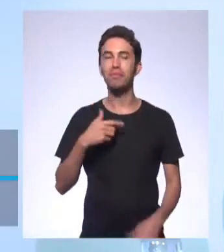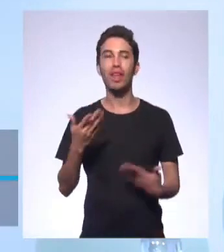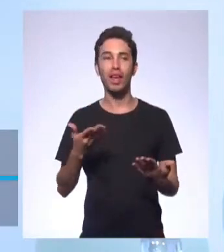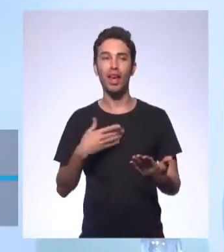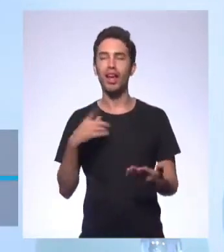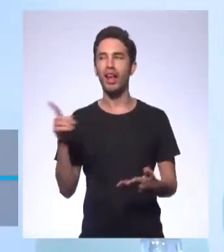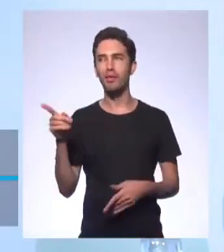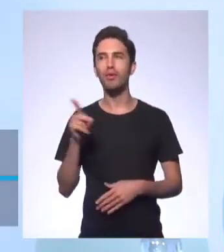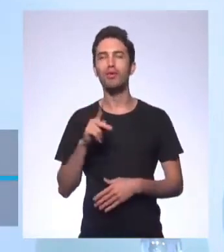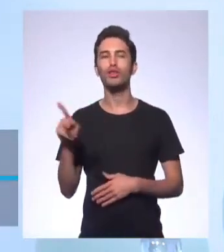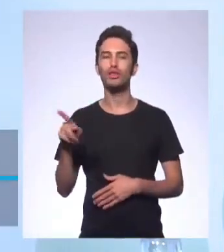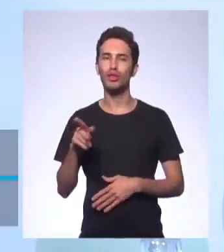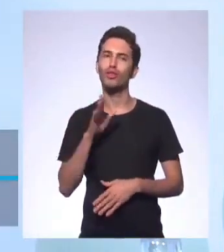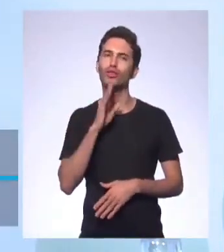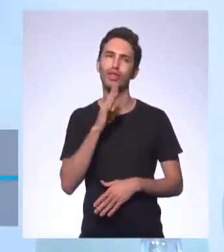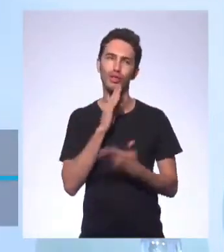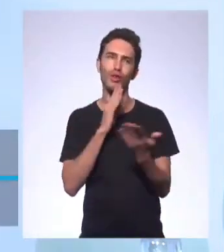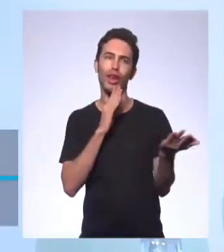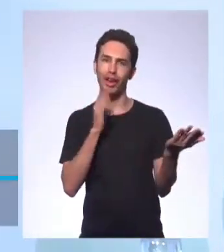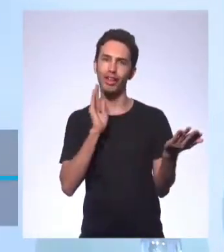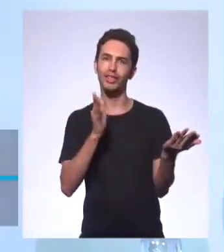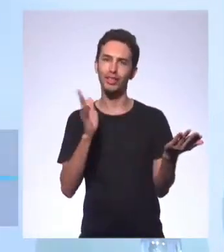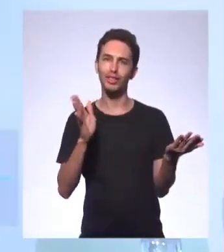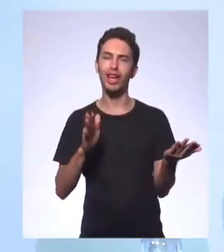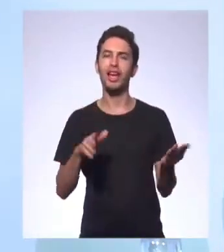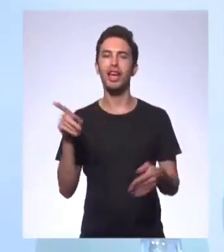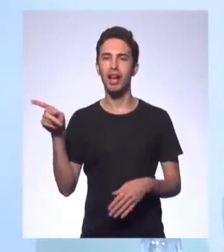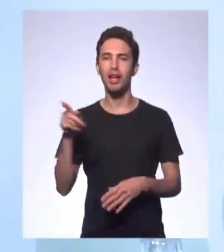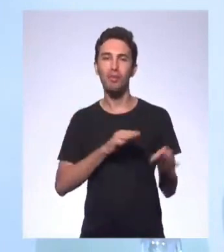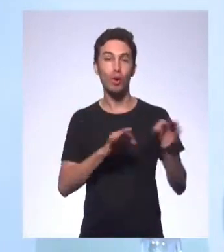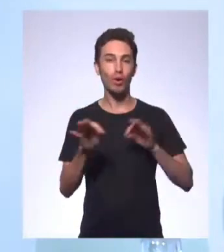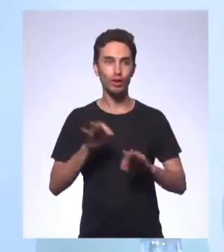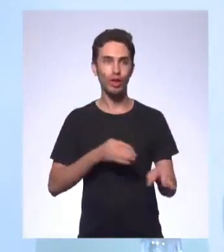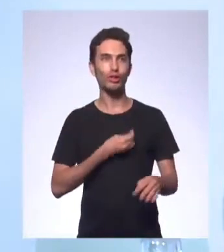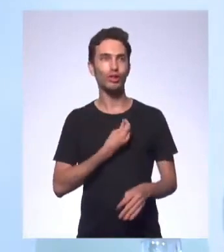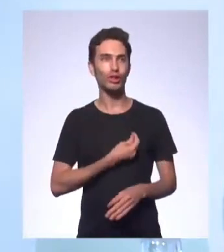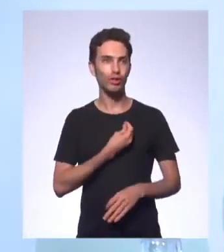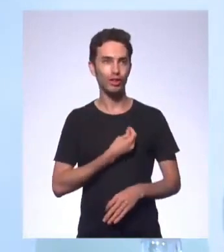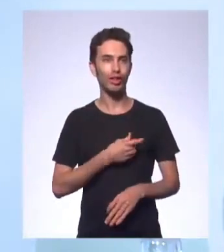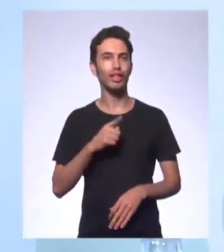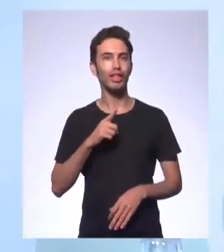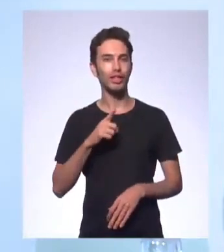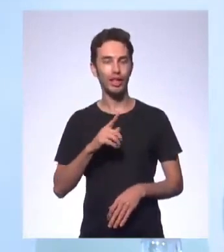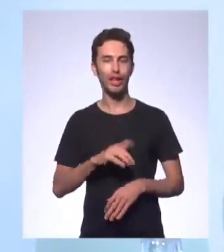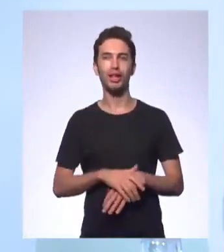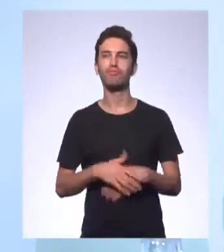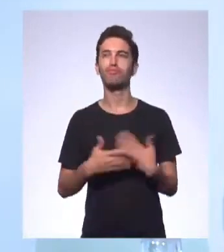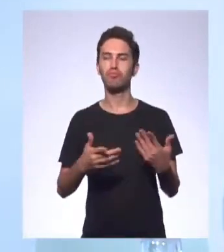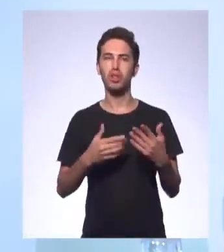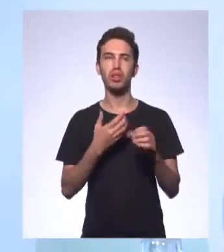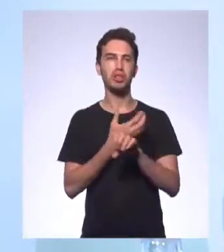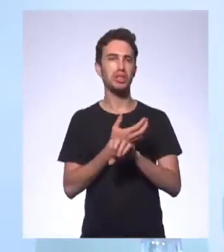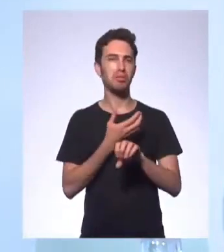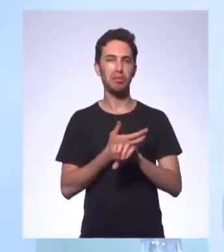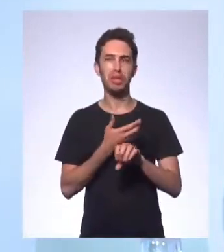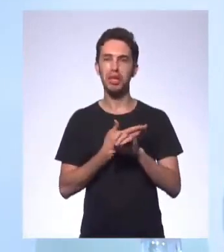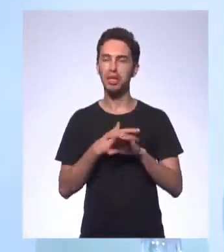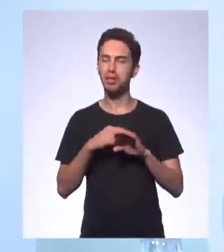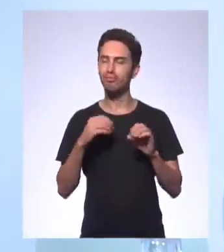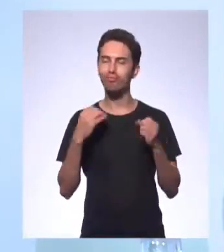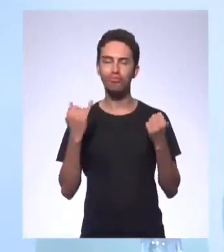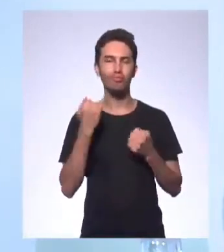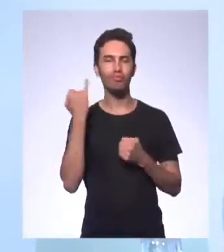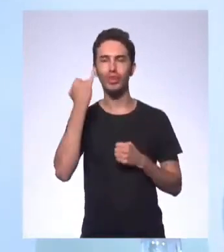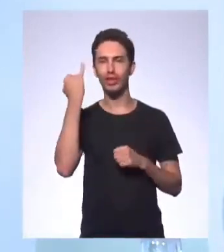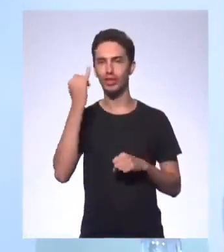professora Luanda é conhecida de vocês, né? Professora de projeto de vida, uma disciplina assim que eu acho